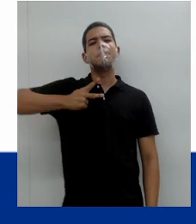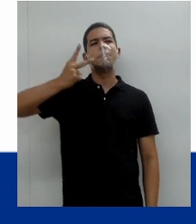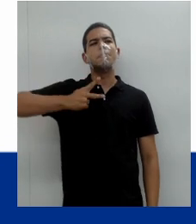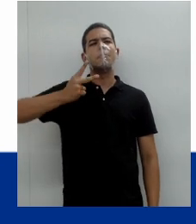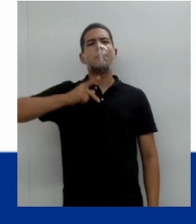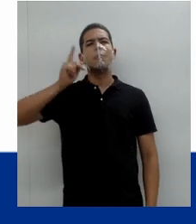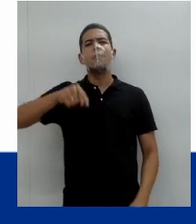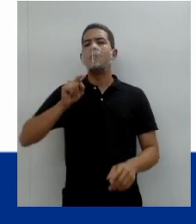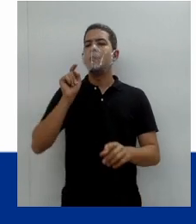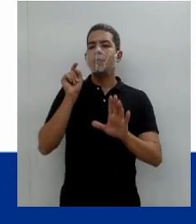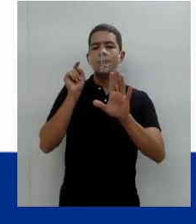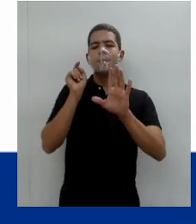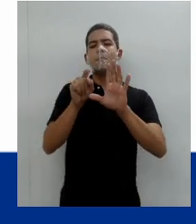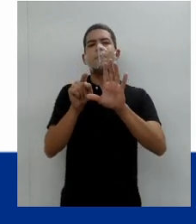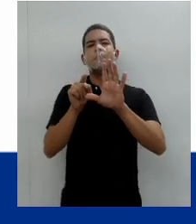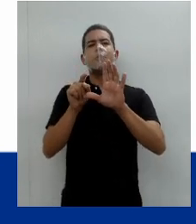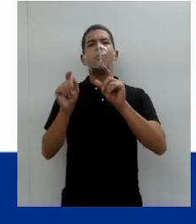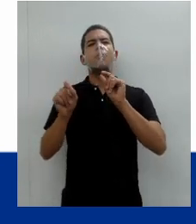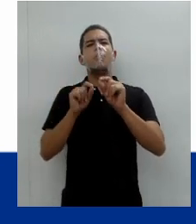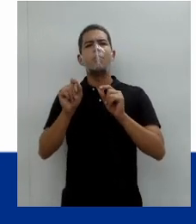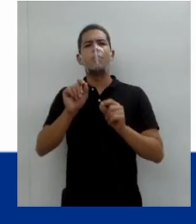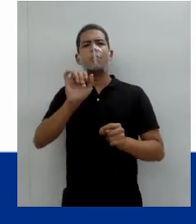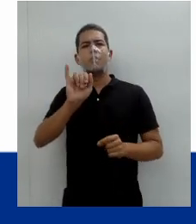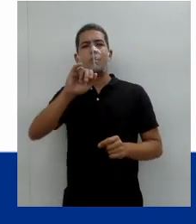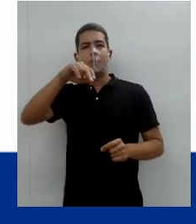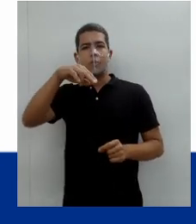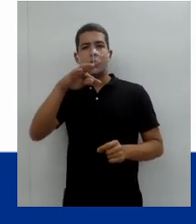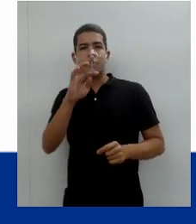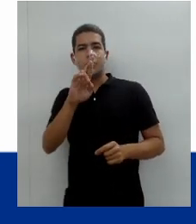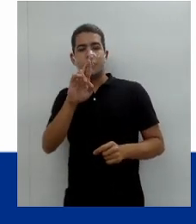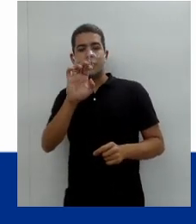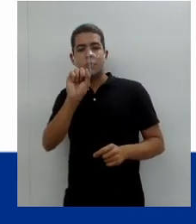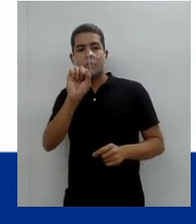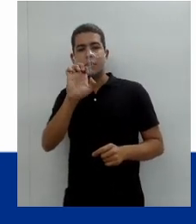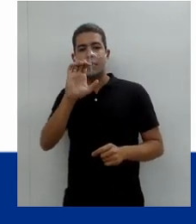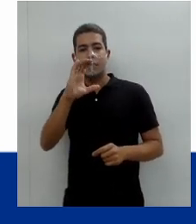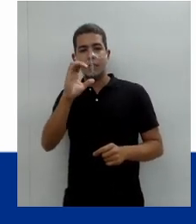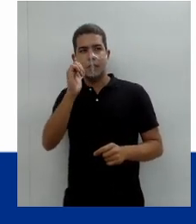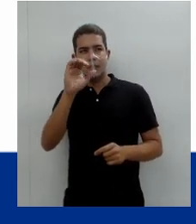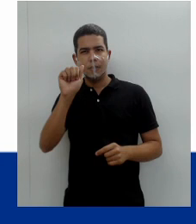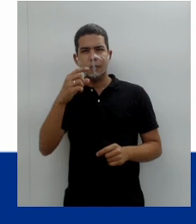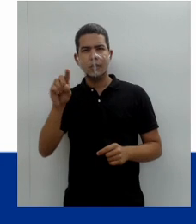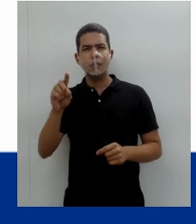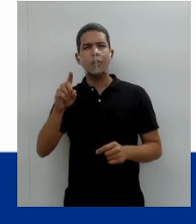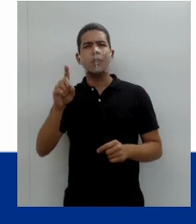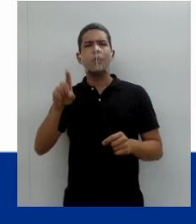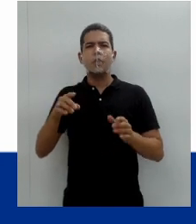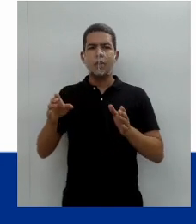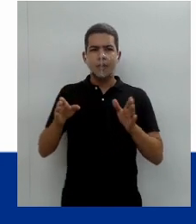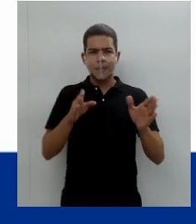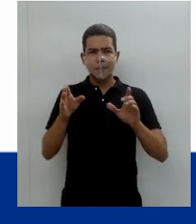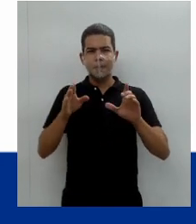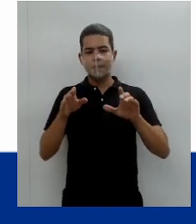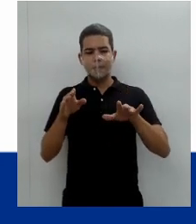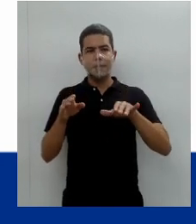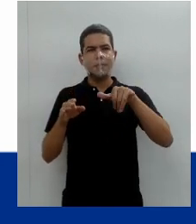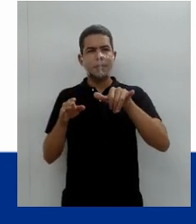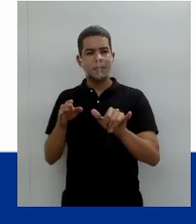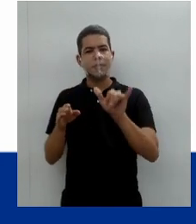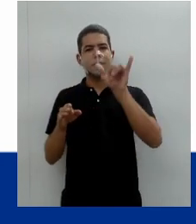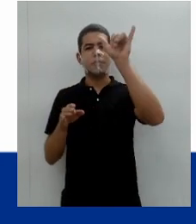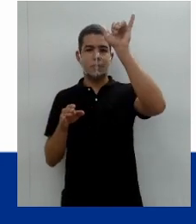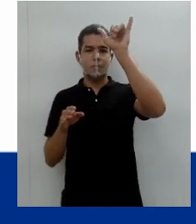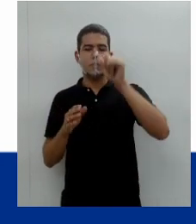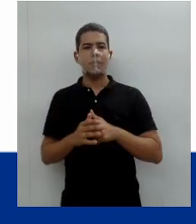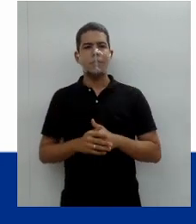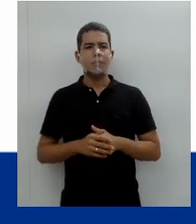o ponto de intersecção da parábola com o eixo das ordenadas, que é o eixo Y. Olha,